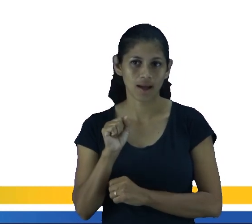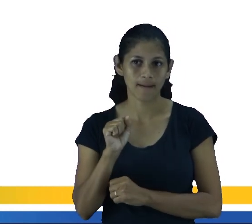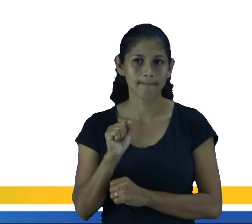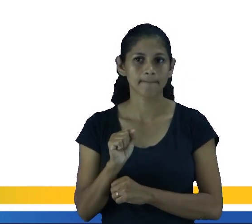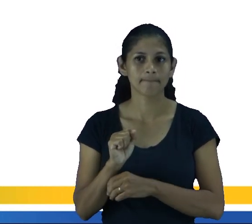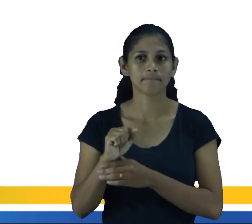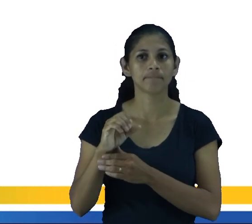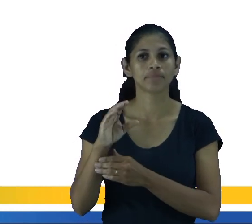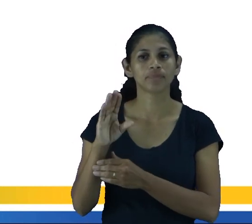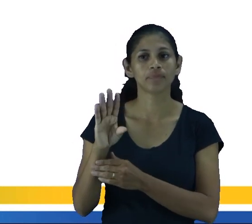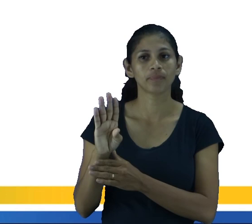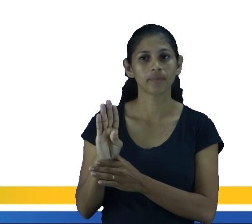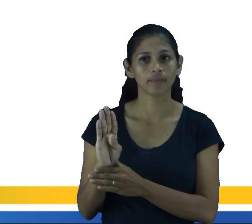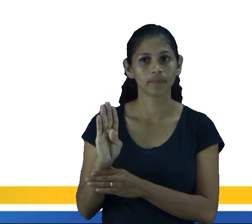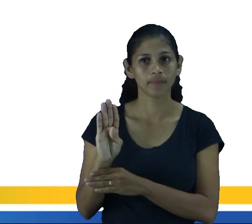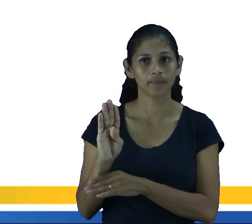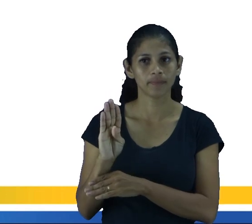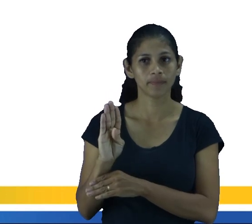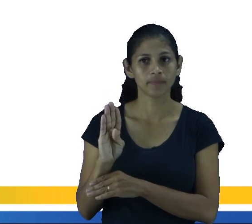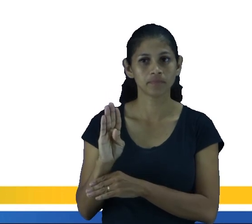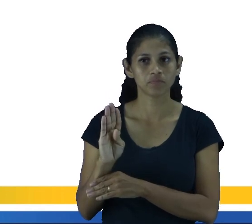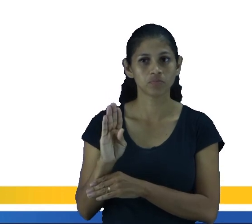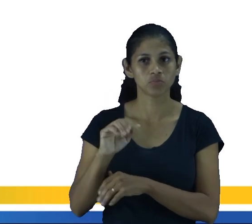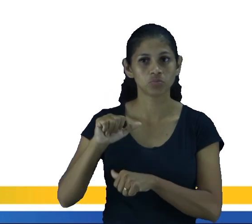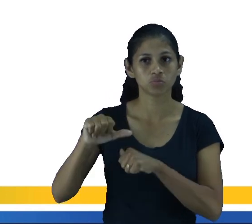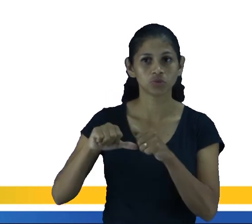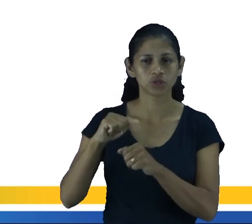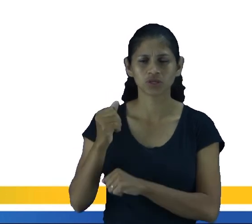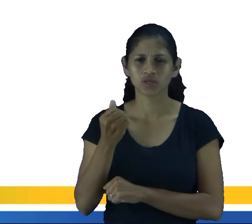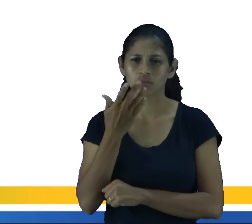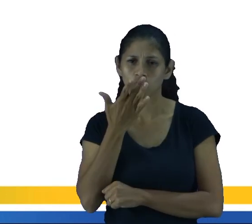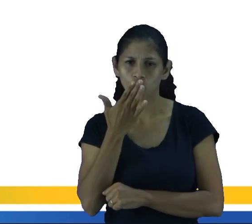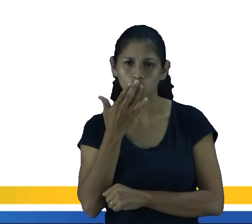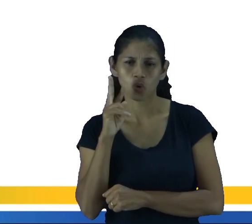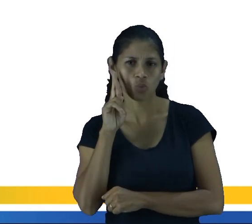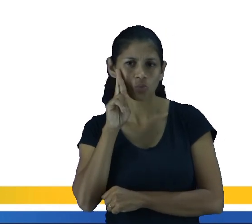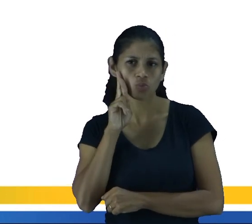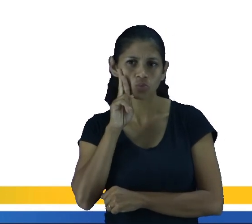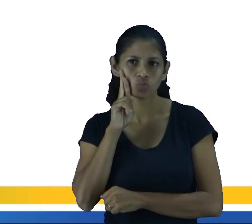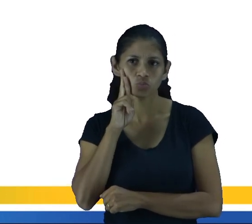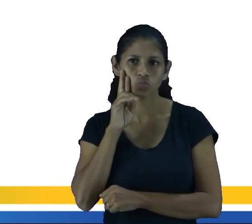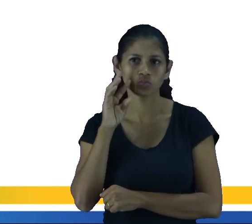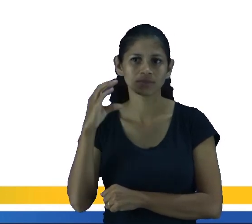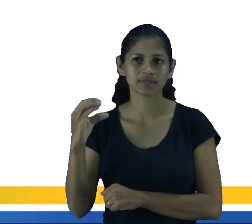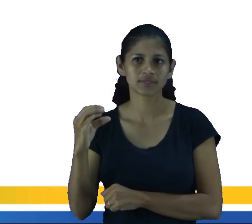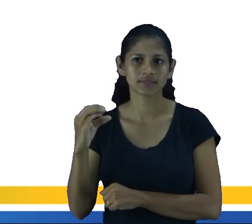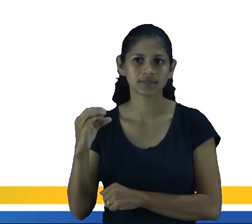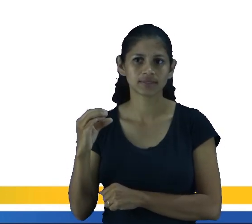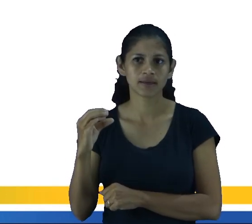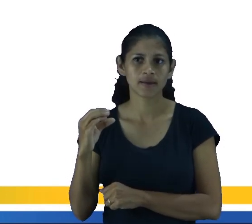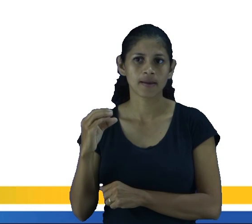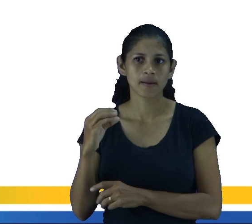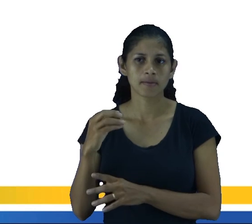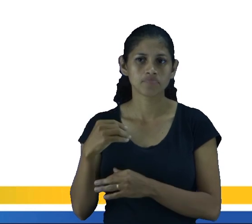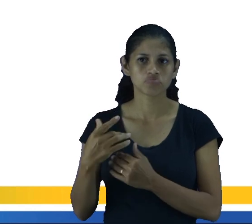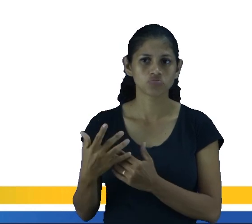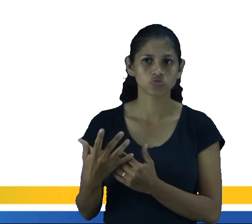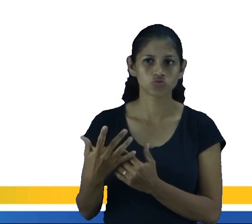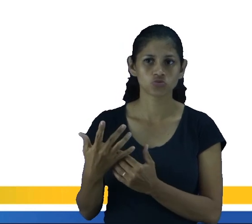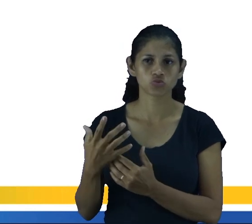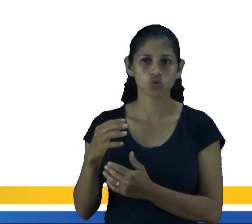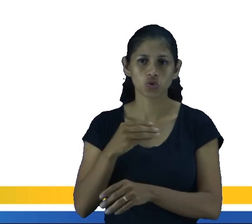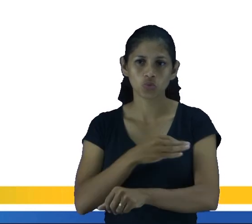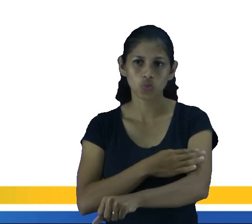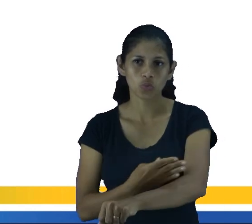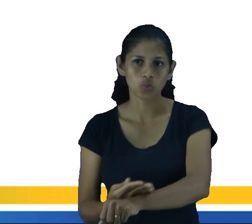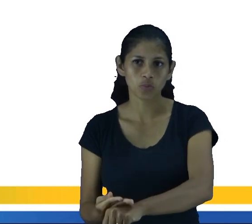B, alteração da cor para rosa; C, precipitação de um sólido branco; letra D,